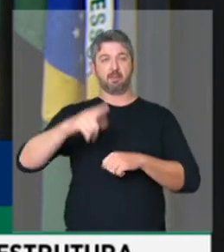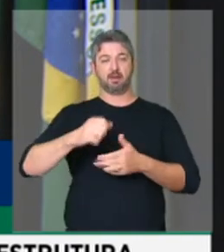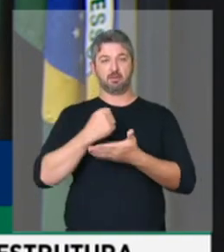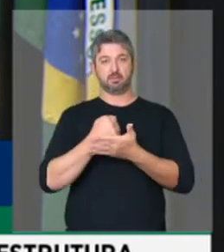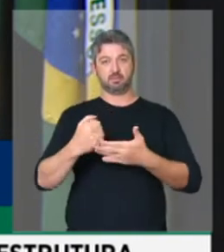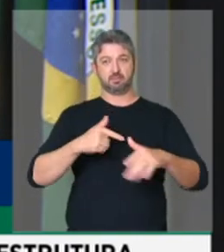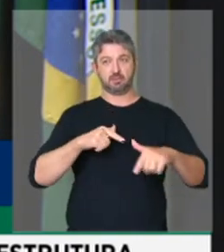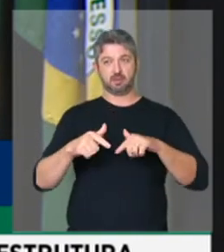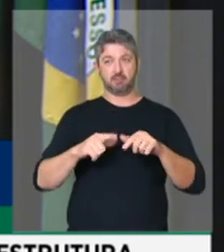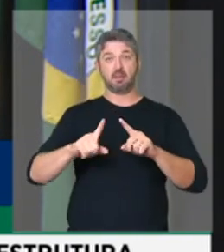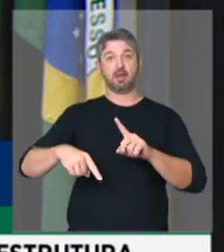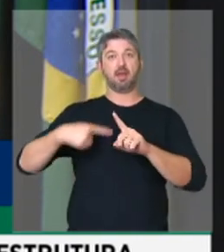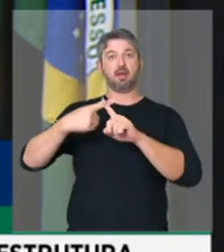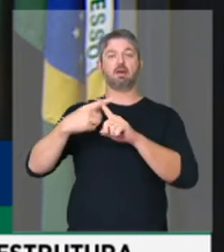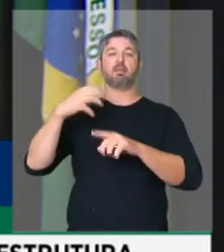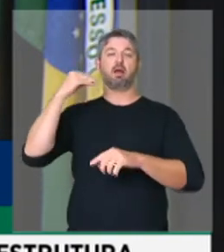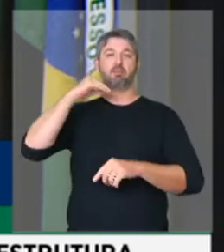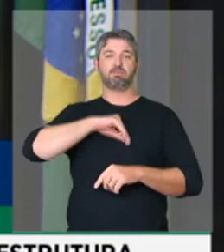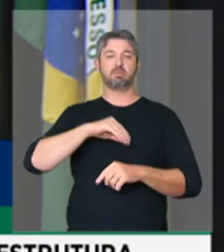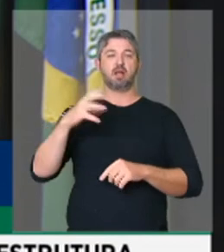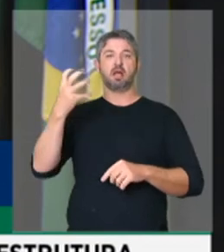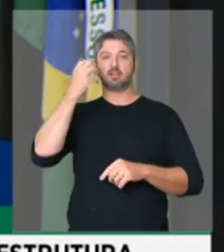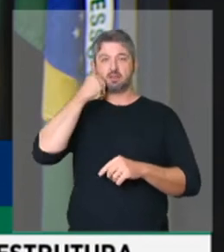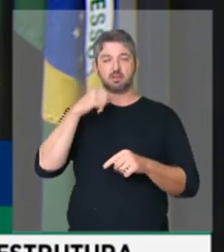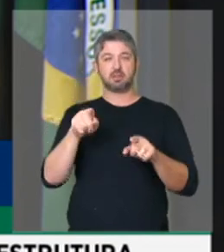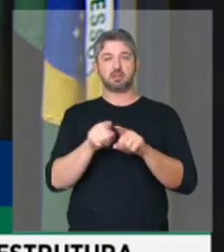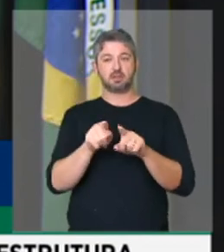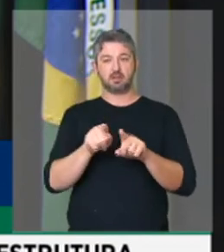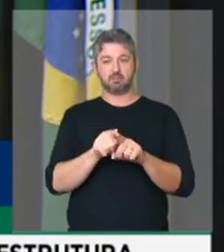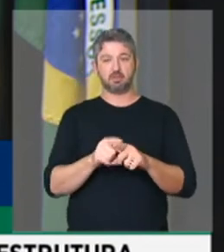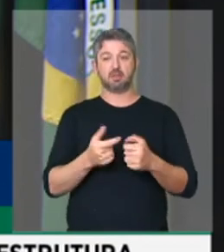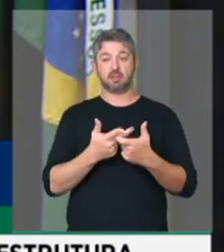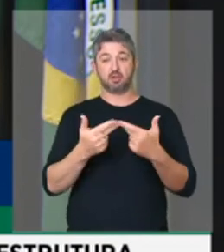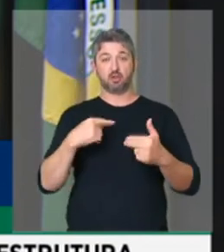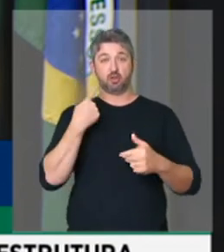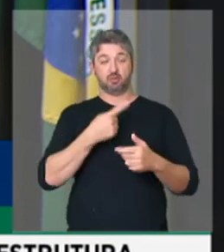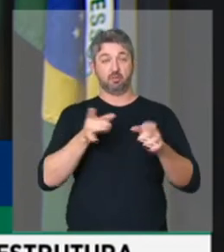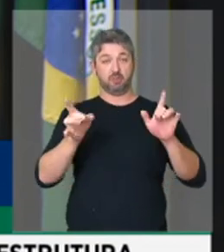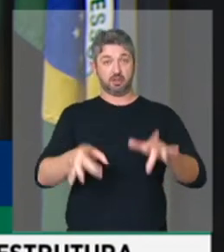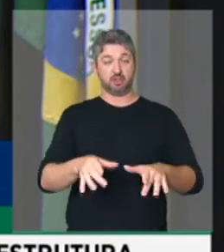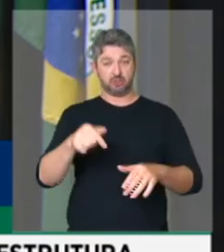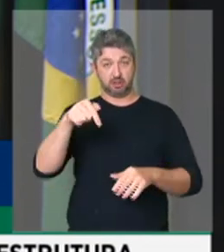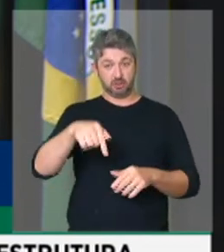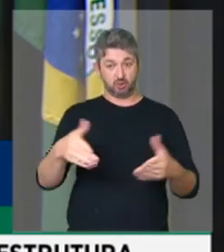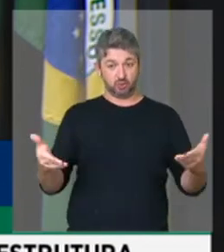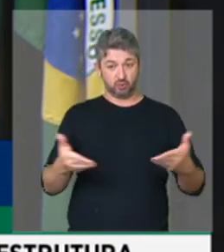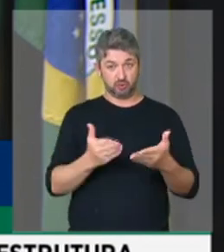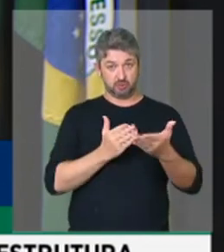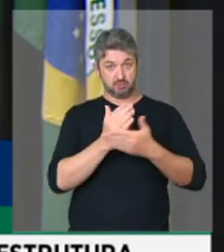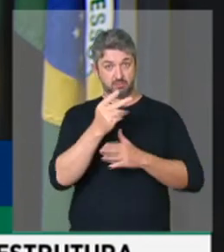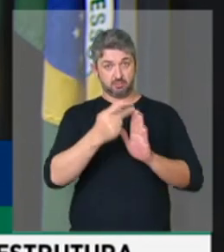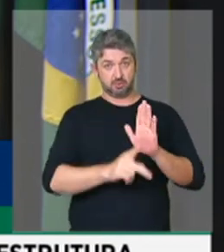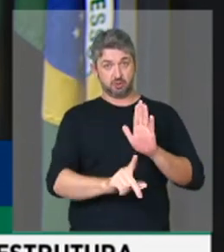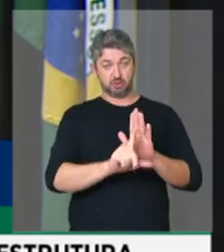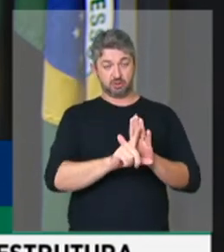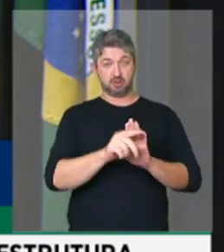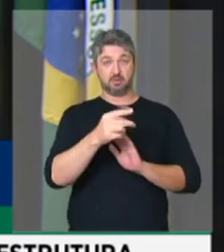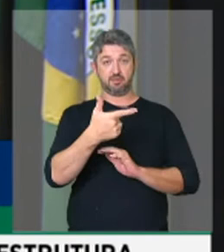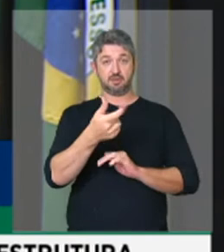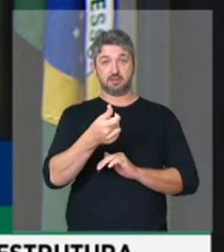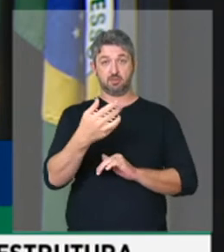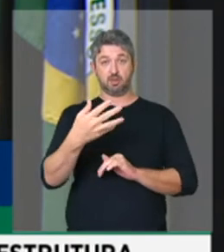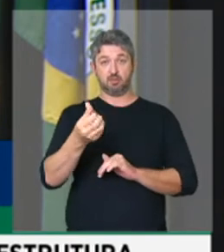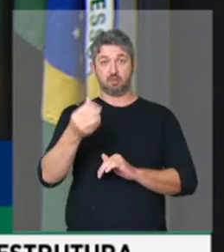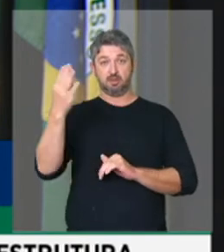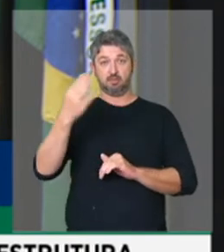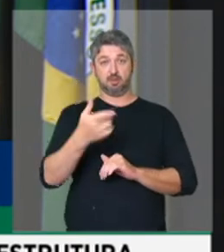consequente aumento da receita fiscal. O legado que deixaremos hoje, ao aprovarmos o PL